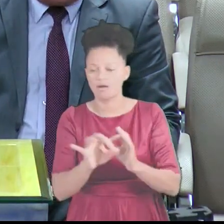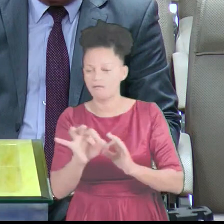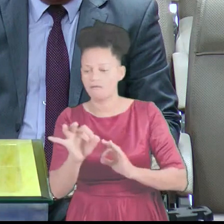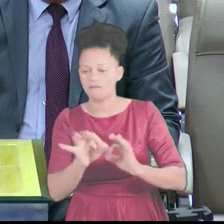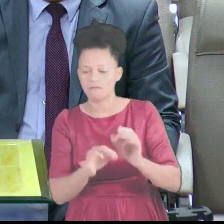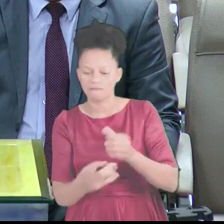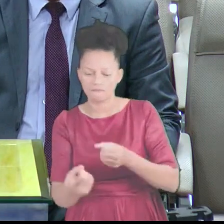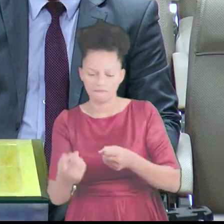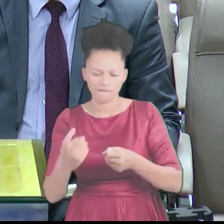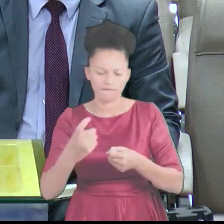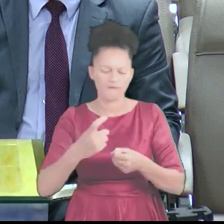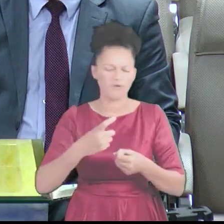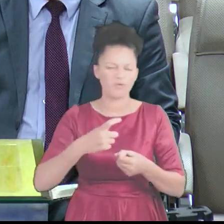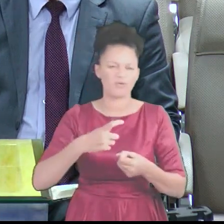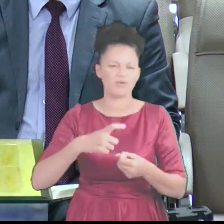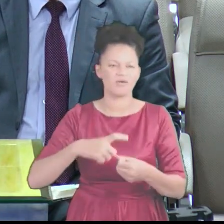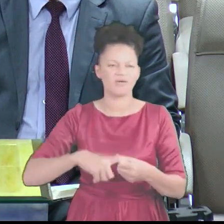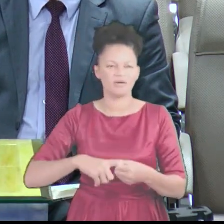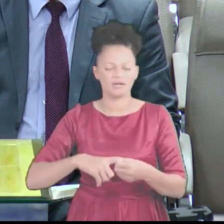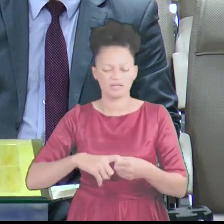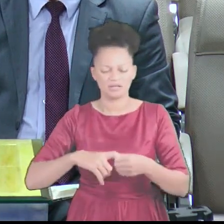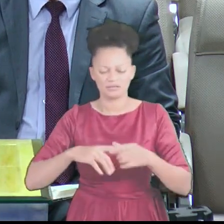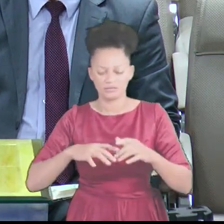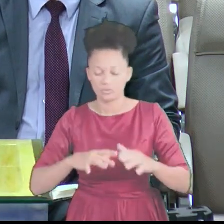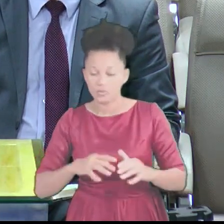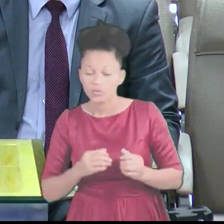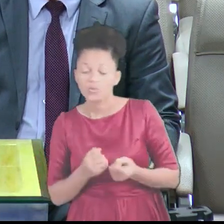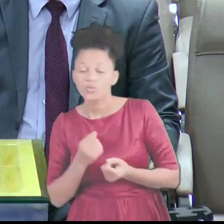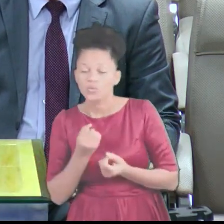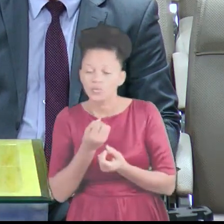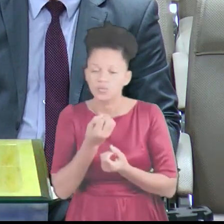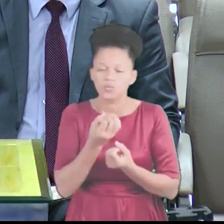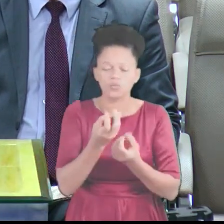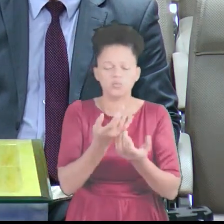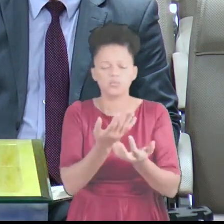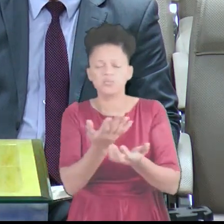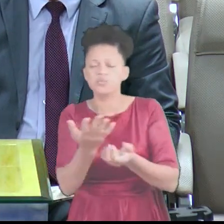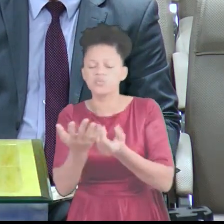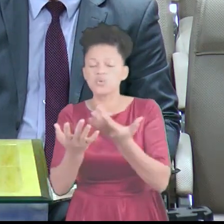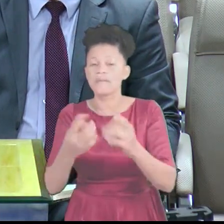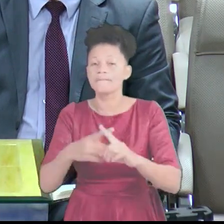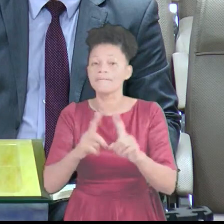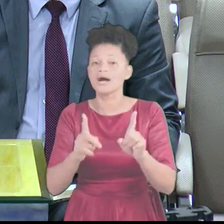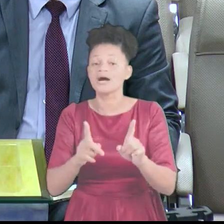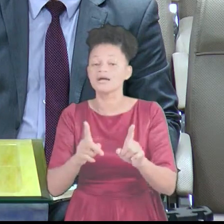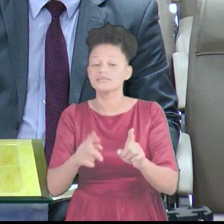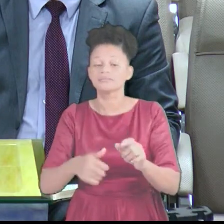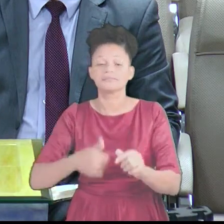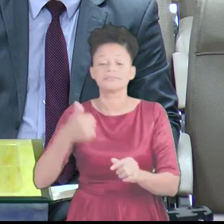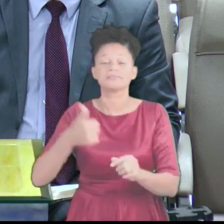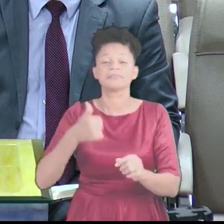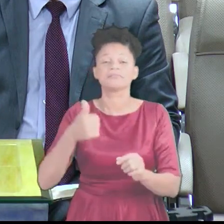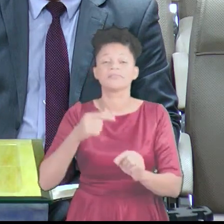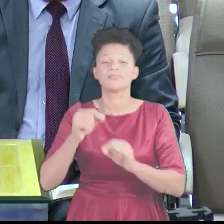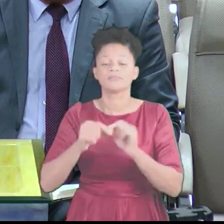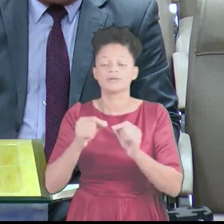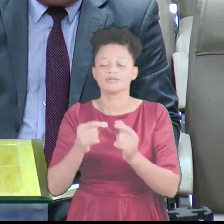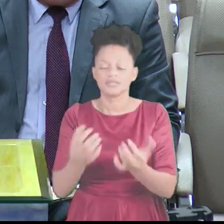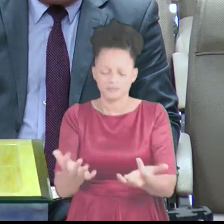tudo volta ao lugar. Quando o vento, mas primeiro ele tem que